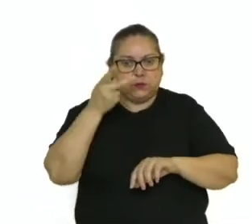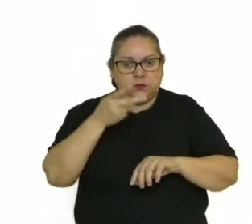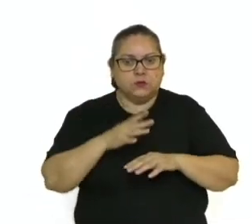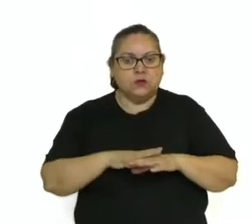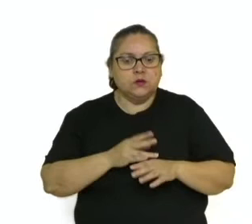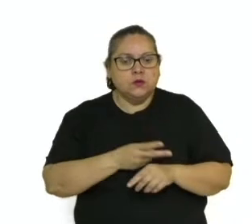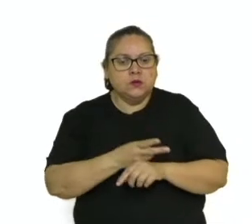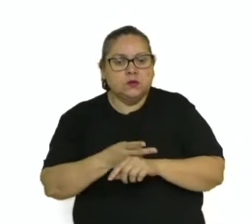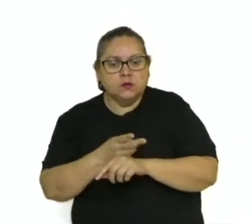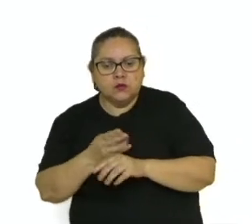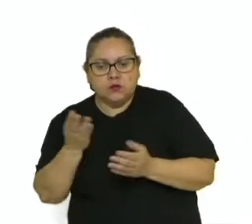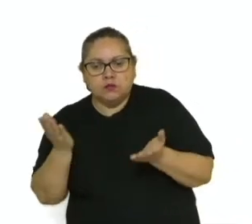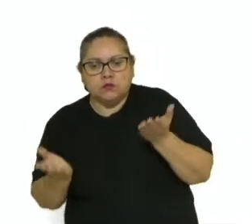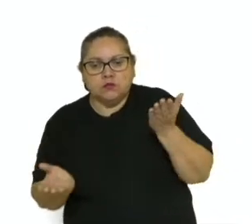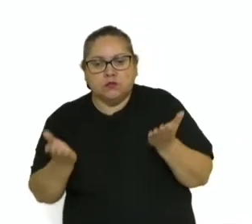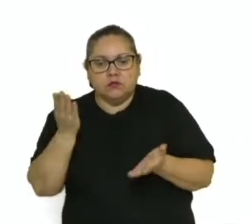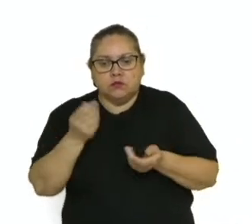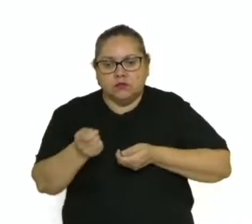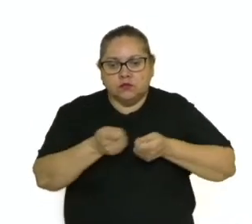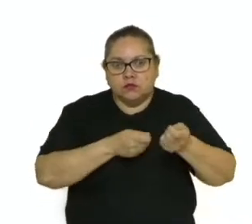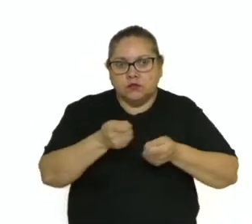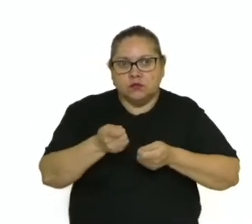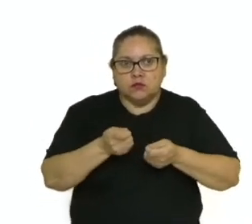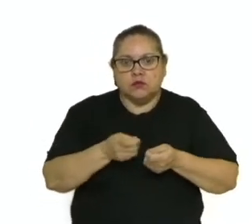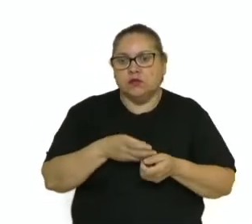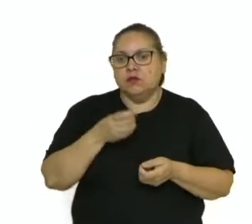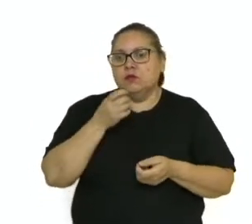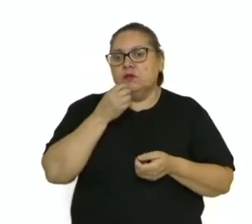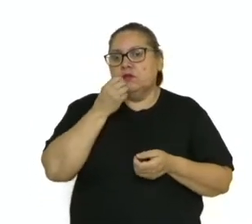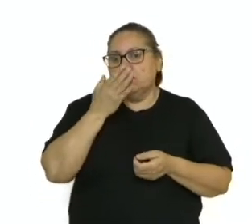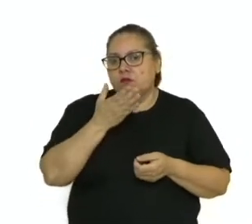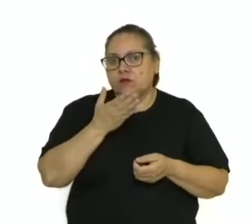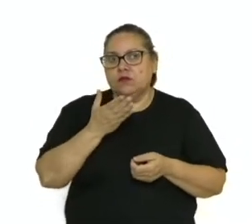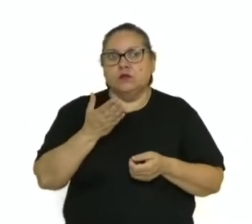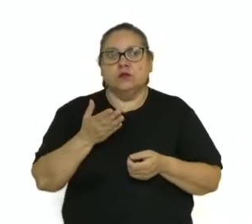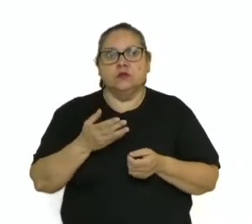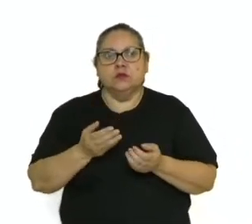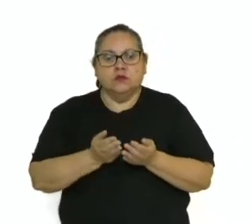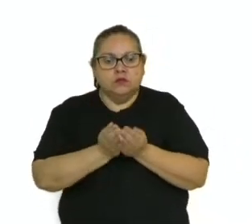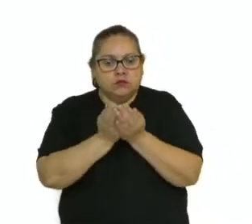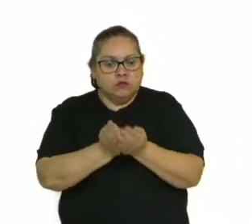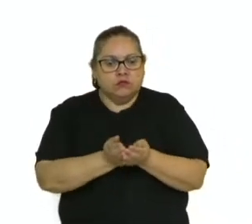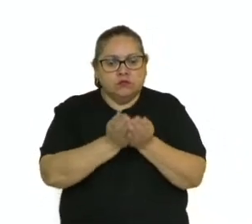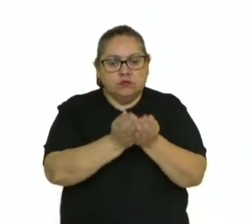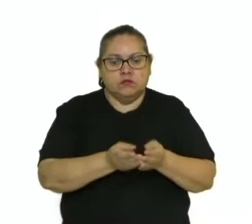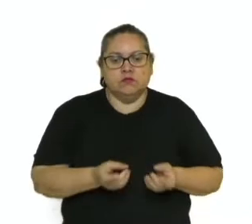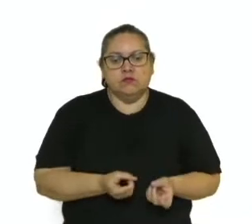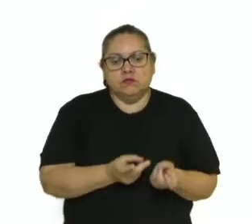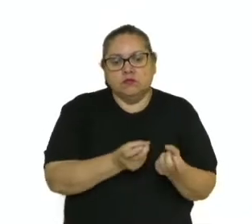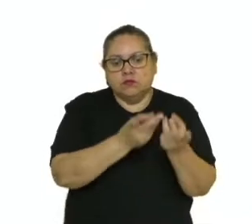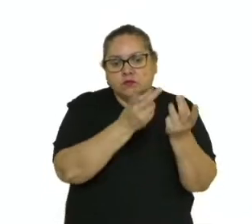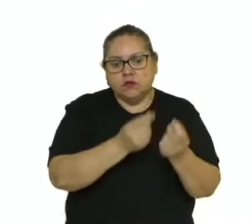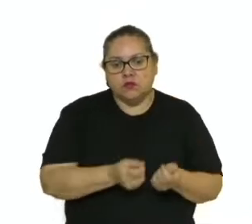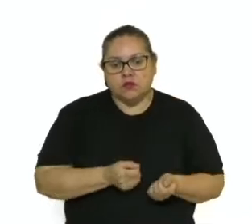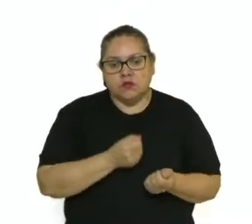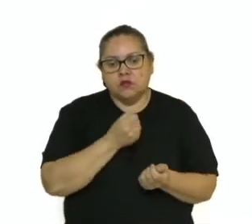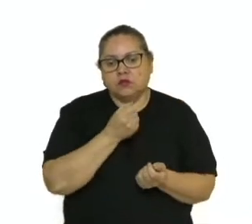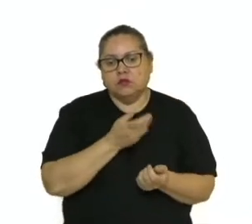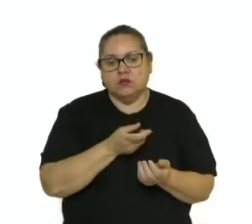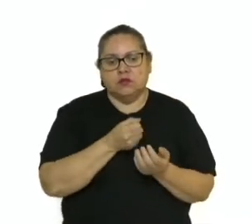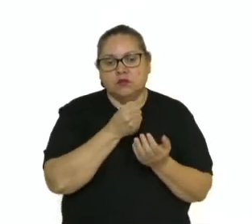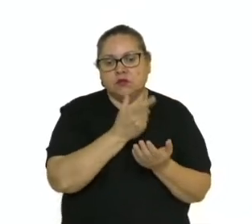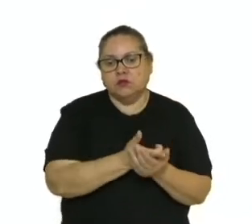pela balança comercial sempre favorável, ou seja, exportar e vender mais do que importar e